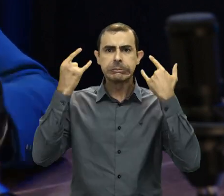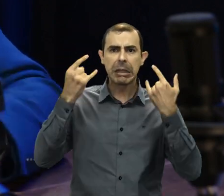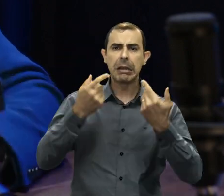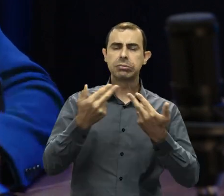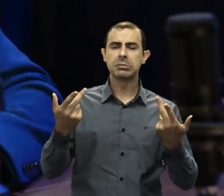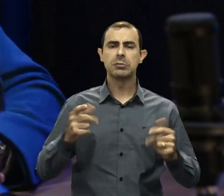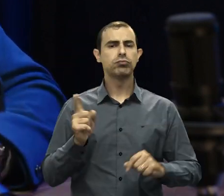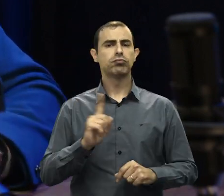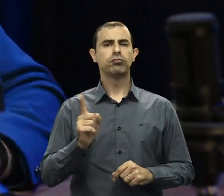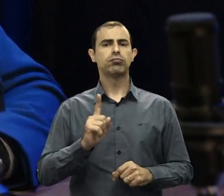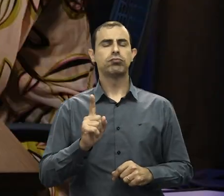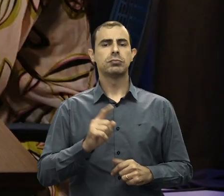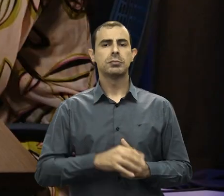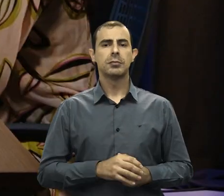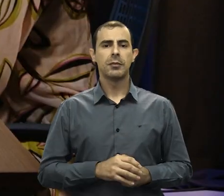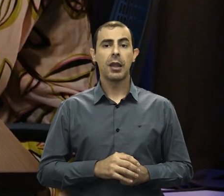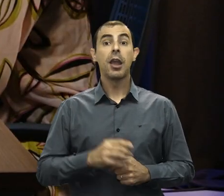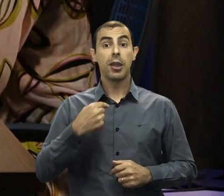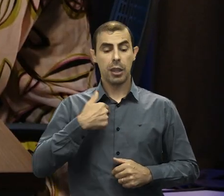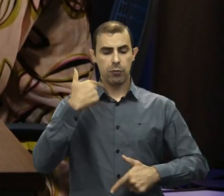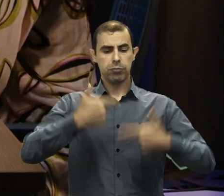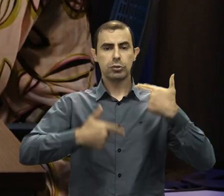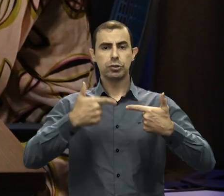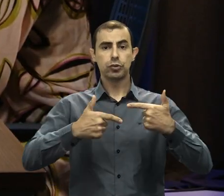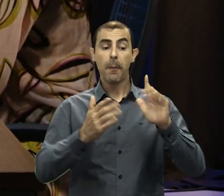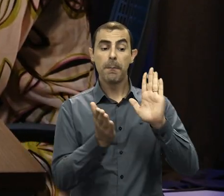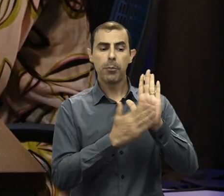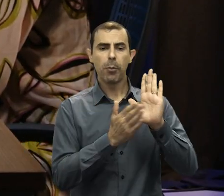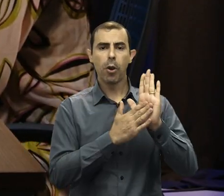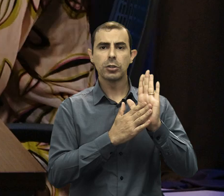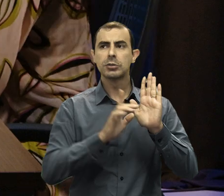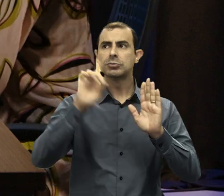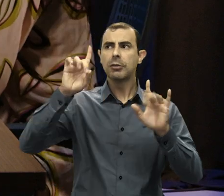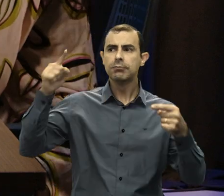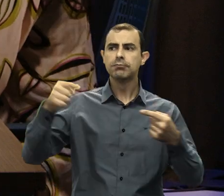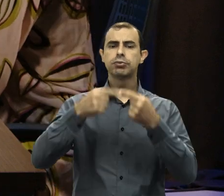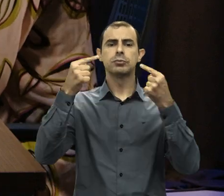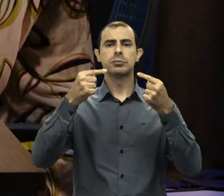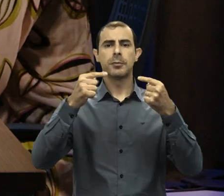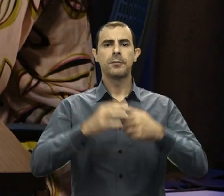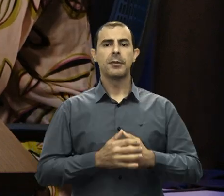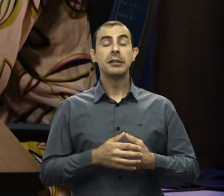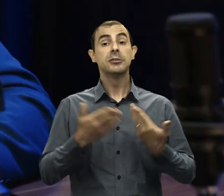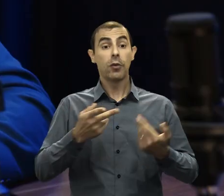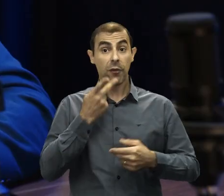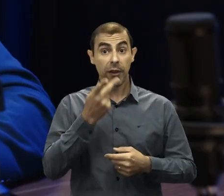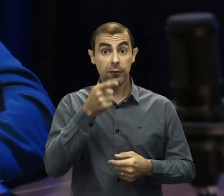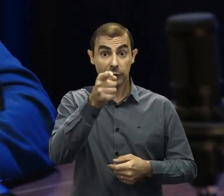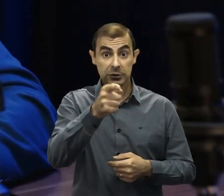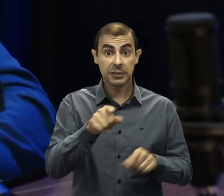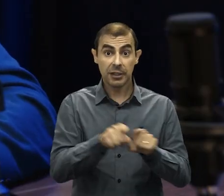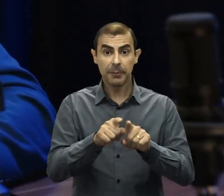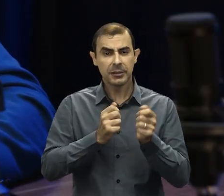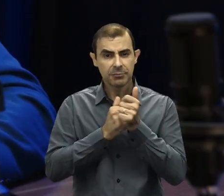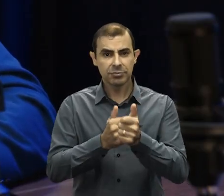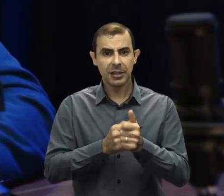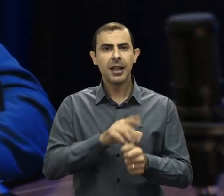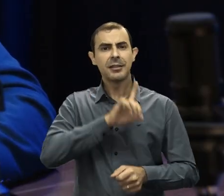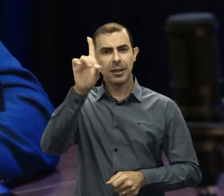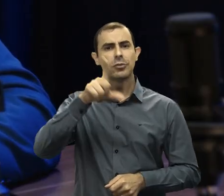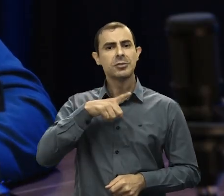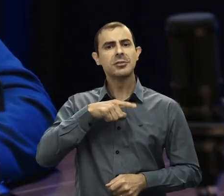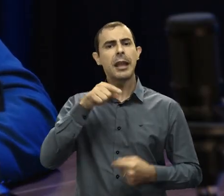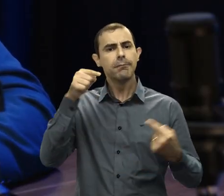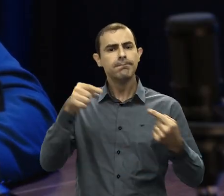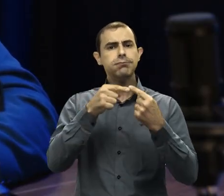querer enriquecer, nada disso. Eu estou na política com o propósito. Então, eu finalizo dizendo para você também que está acompanhando, né? Deus